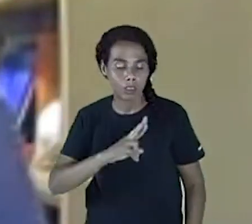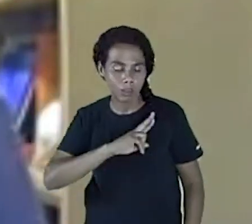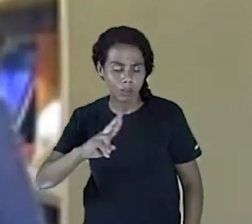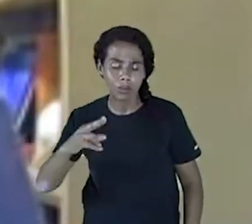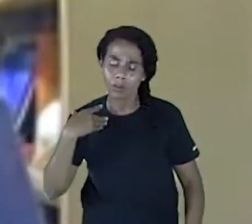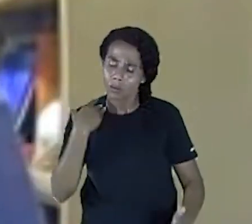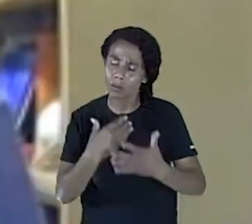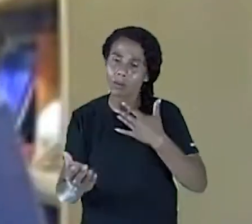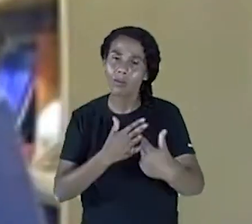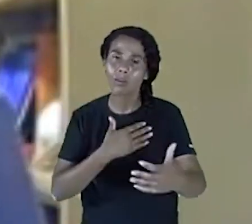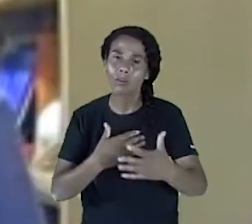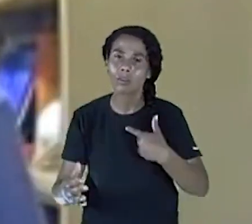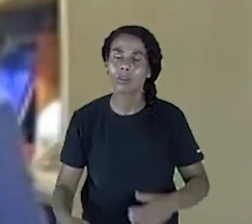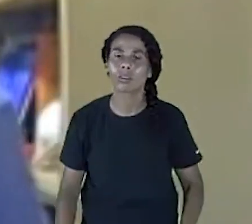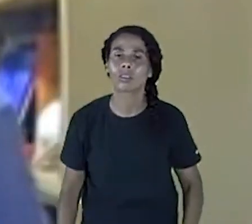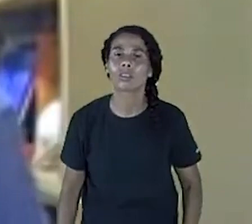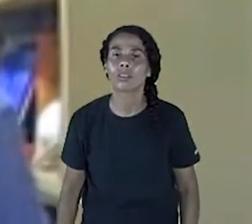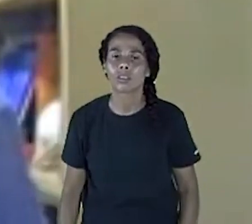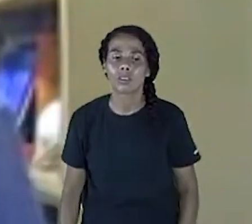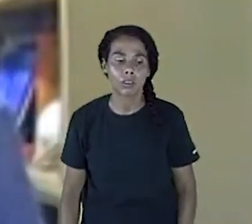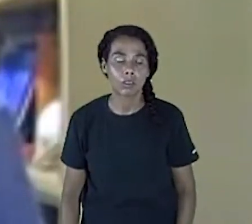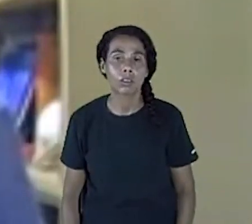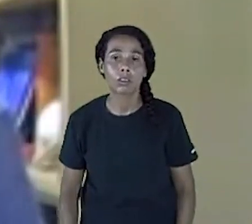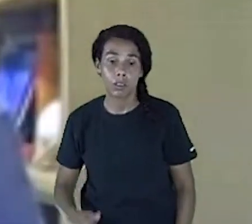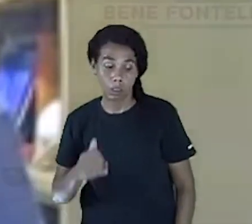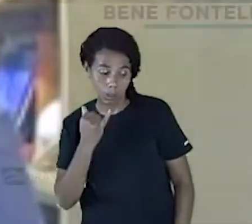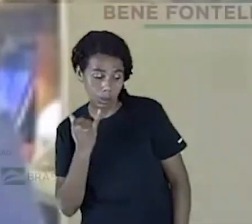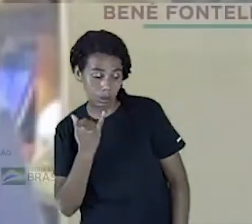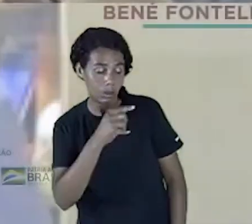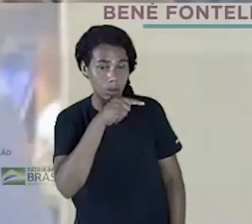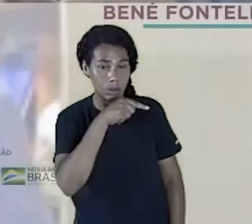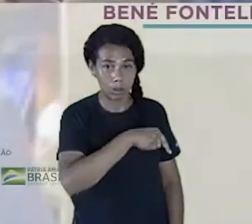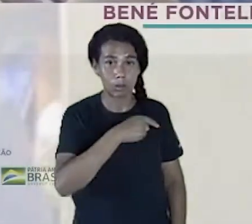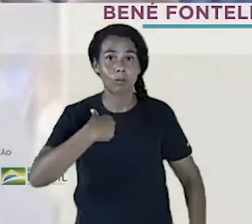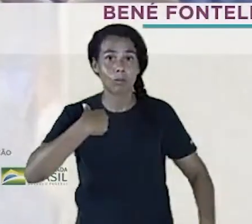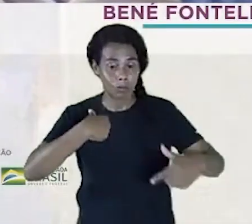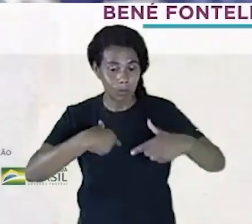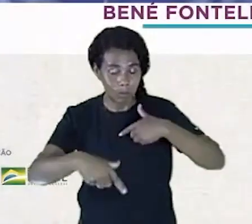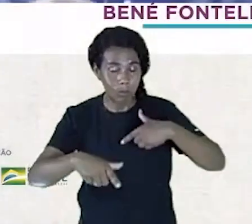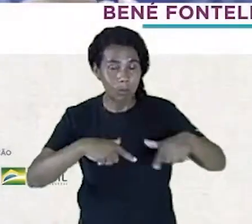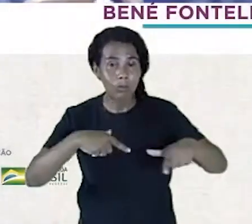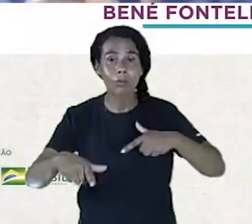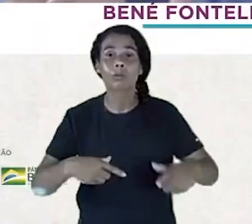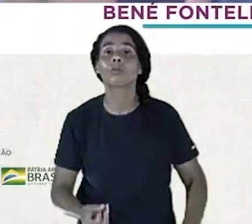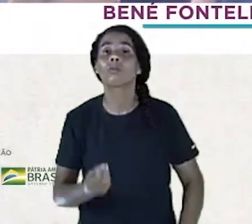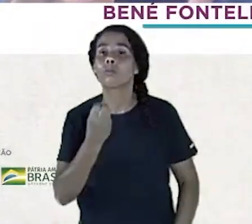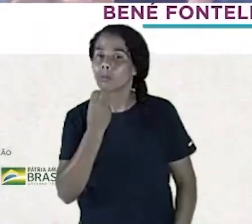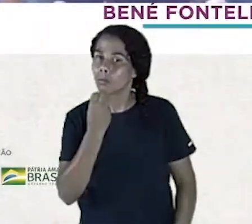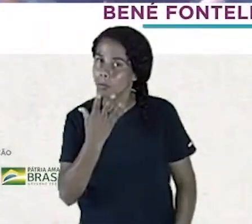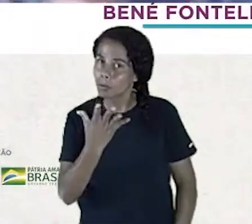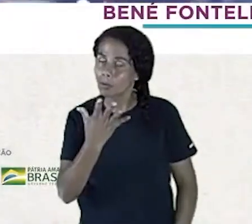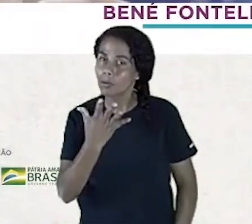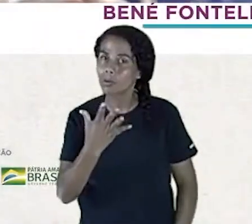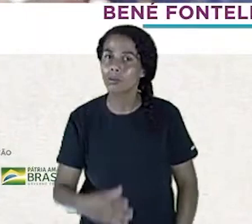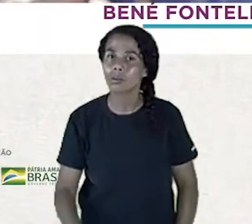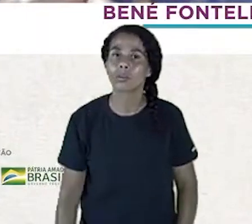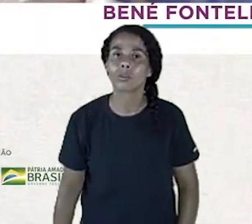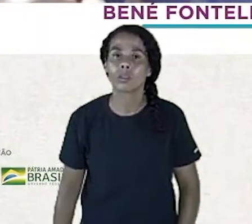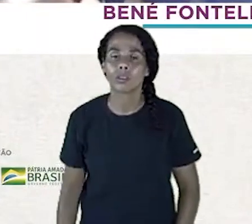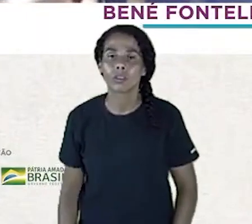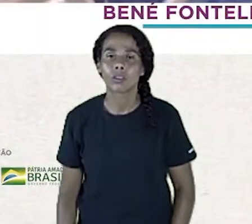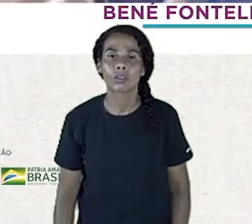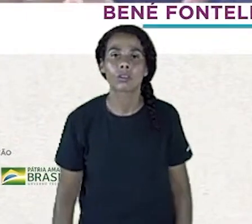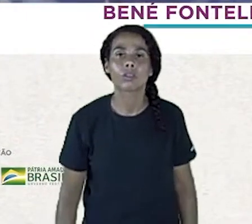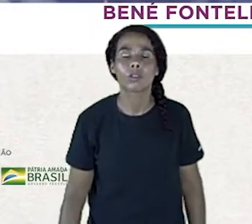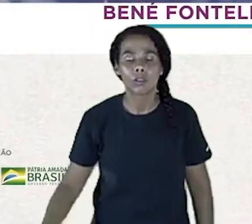E um trabalho como o do Gil, há muito tempo vem nos preparando para isso, para essa